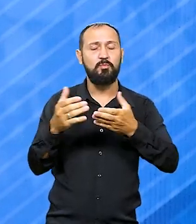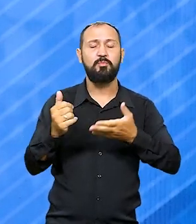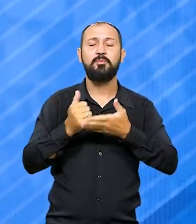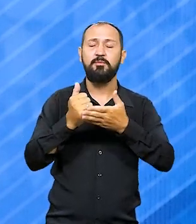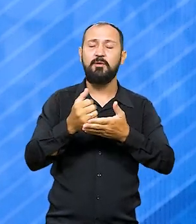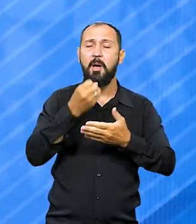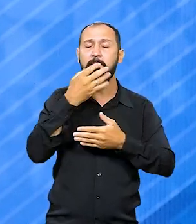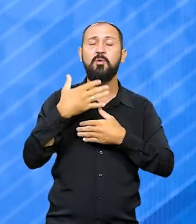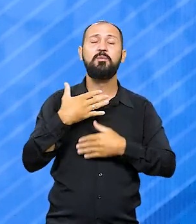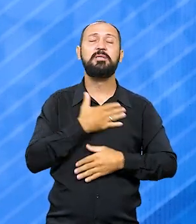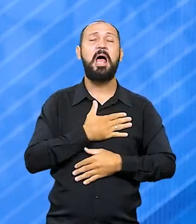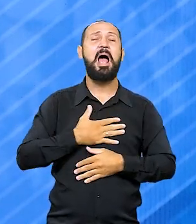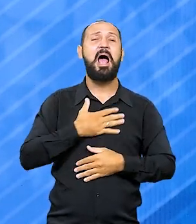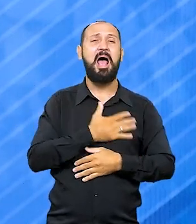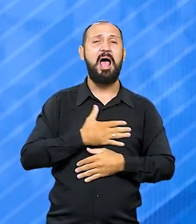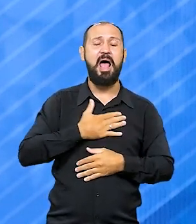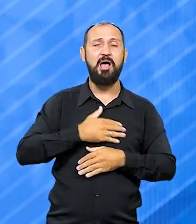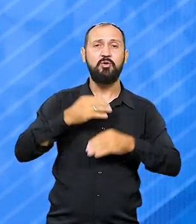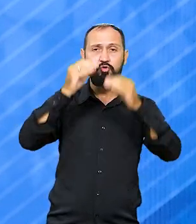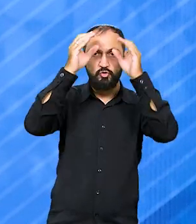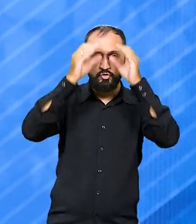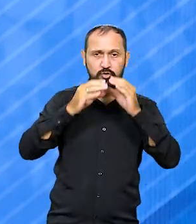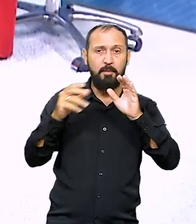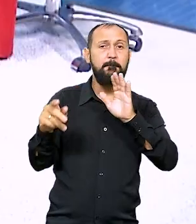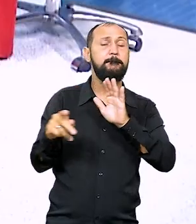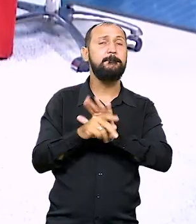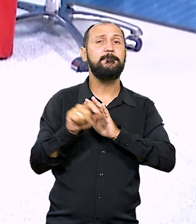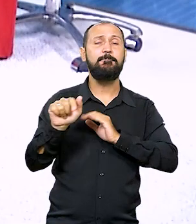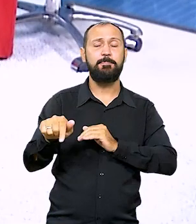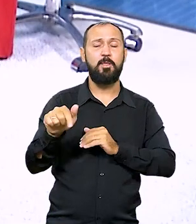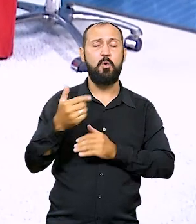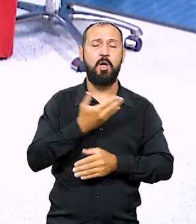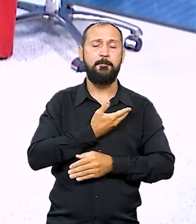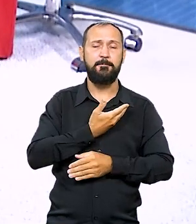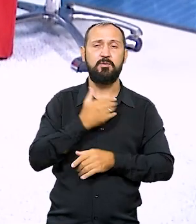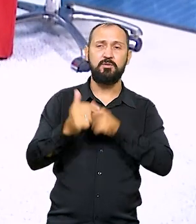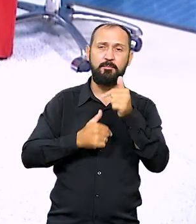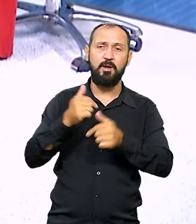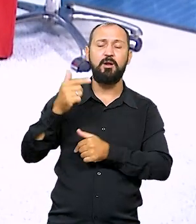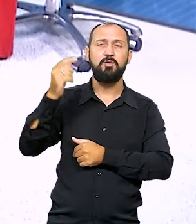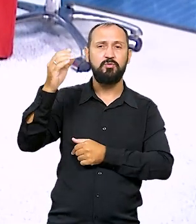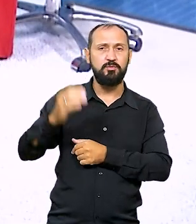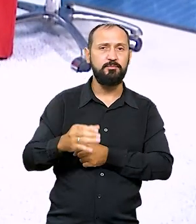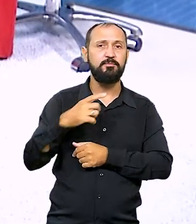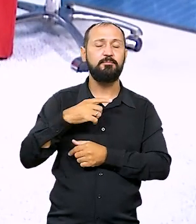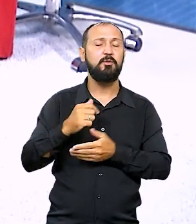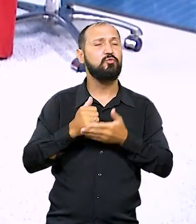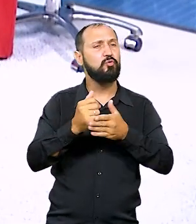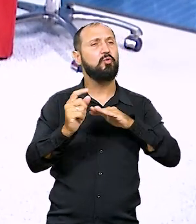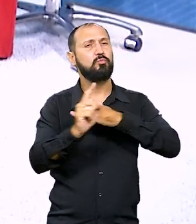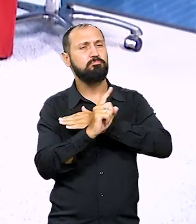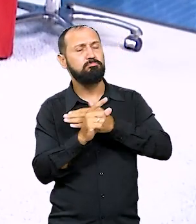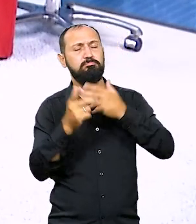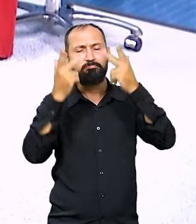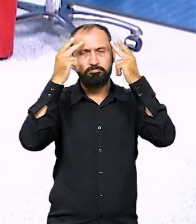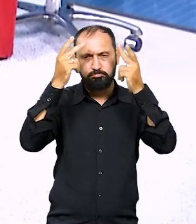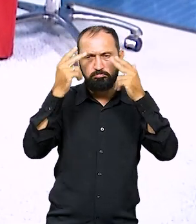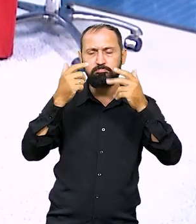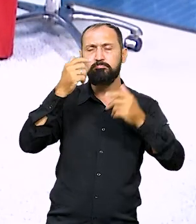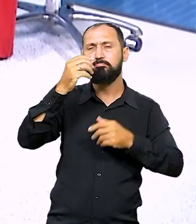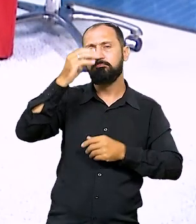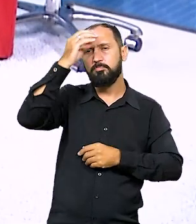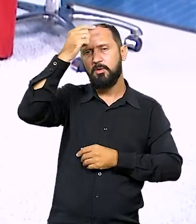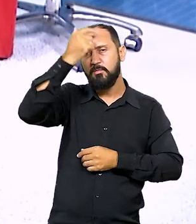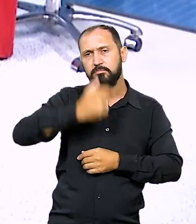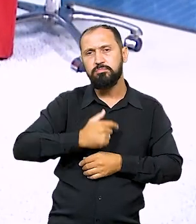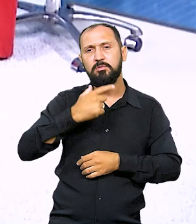classe é de dar maior conforto e dignidade ao colega criminalista para que ele possa atender da melhor maneira possível, com